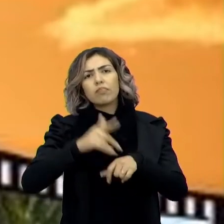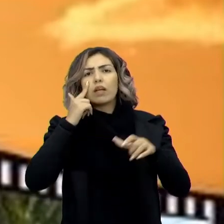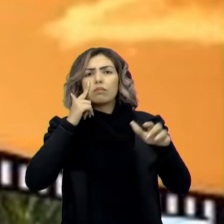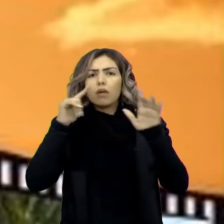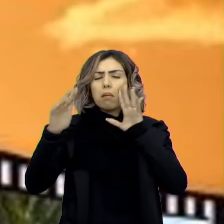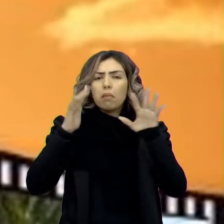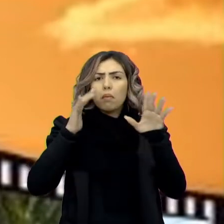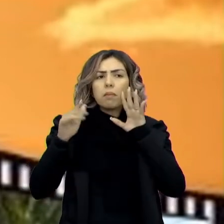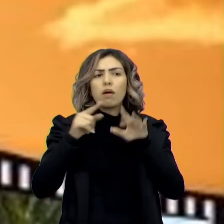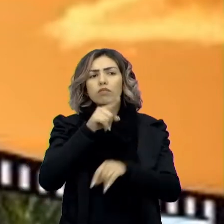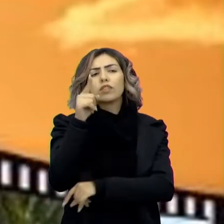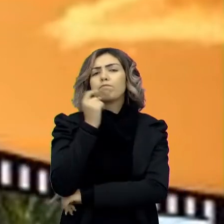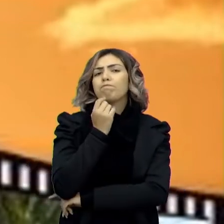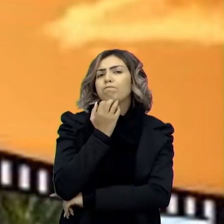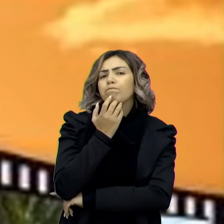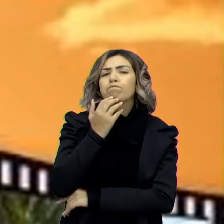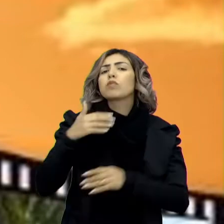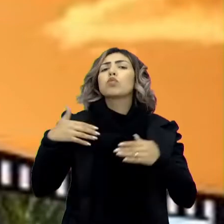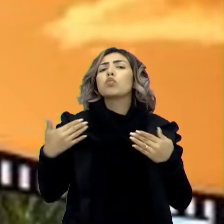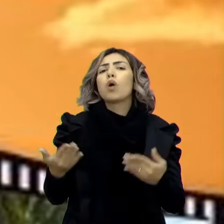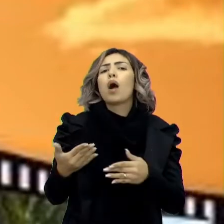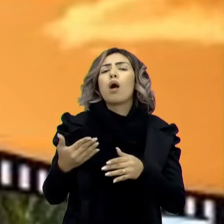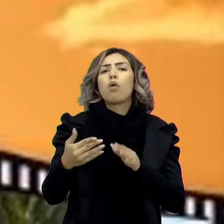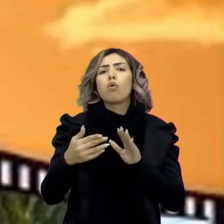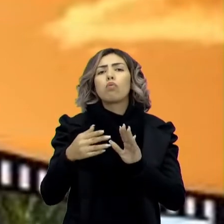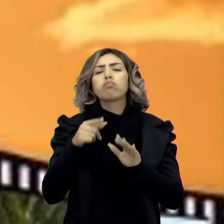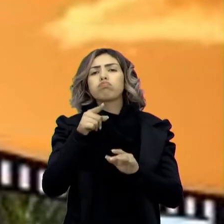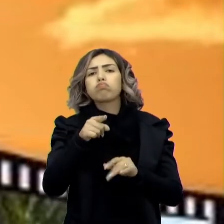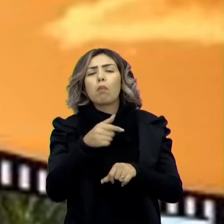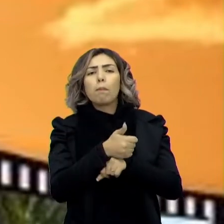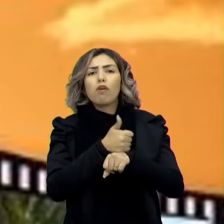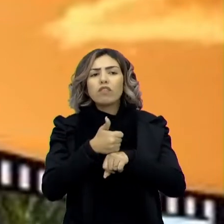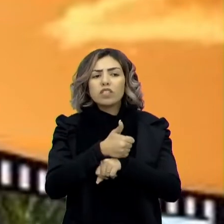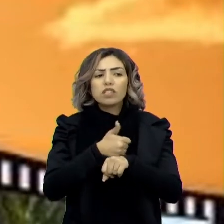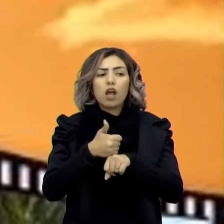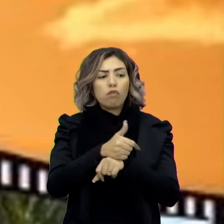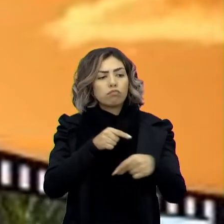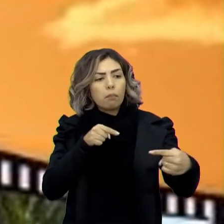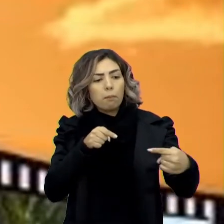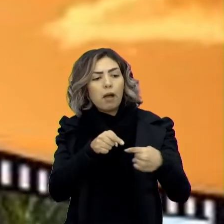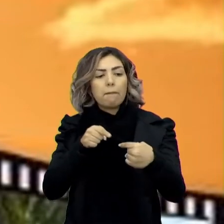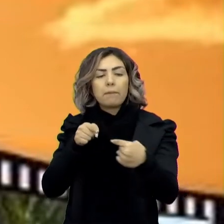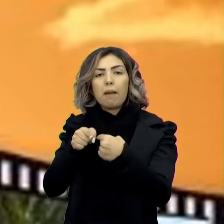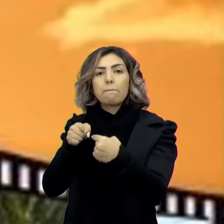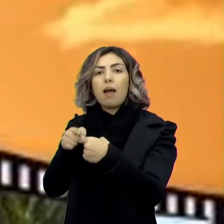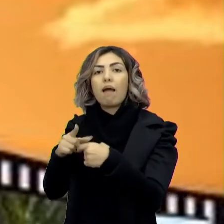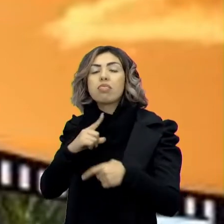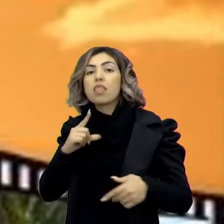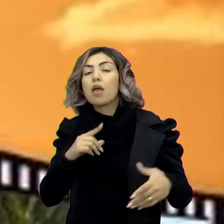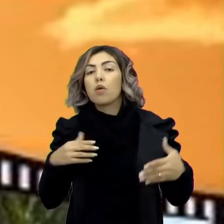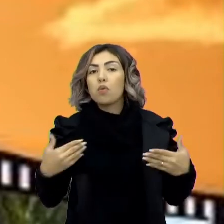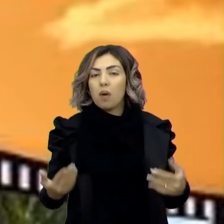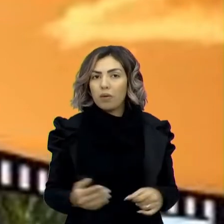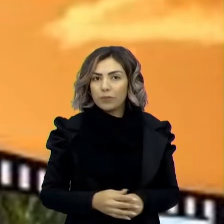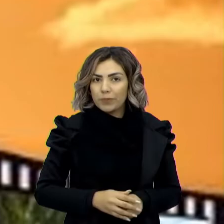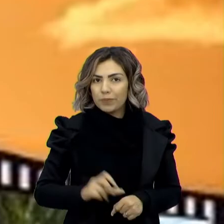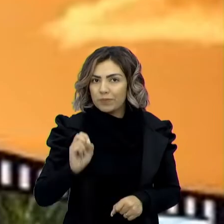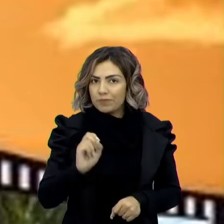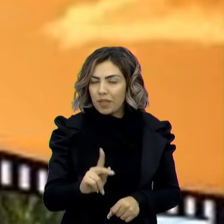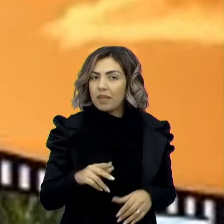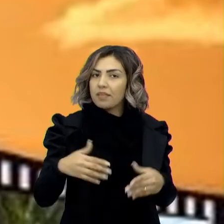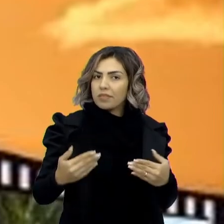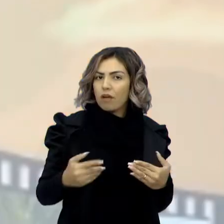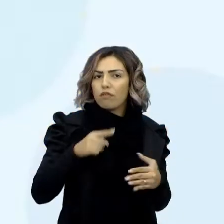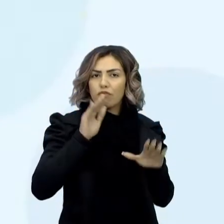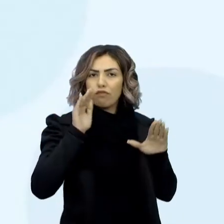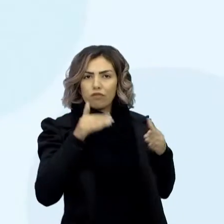atrelar. Quais são as profissões que se relacionam com cada momento que a gente propõe aqui para vocês, tá certo? E voltando então ao nosso